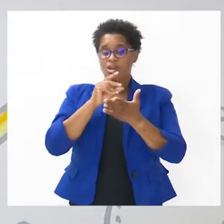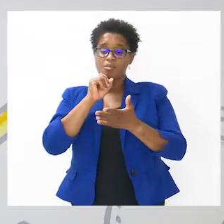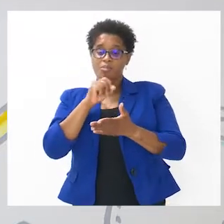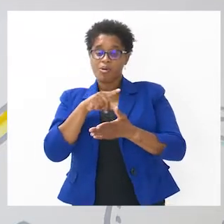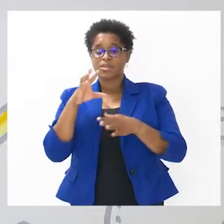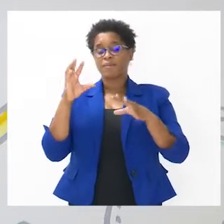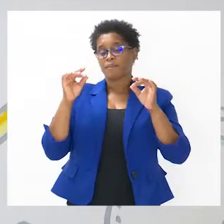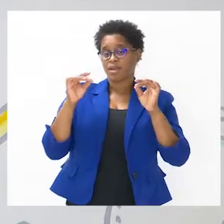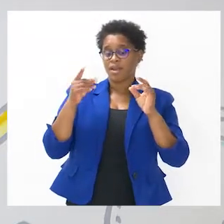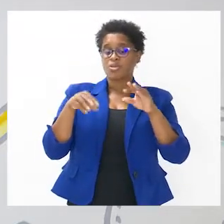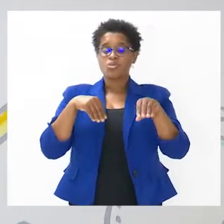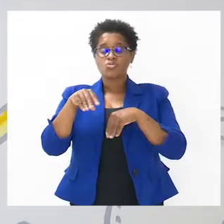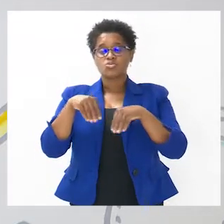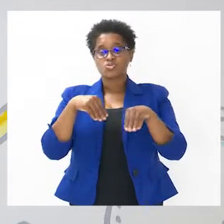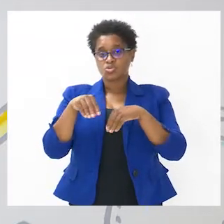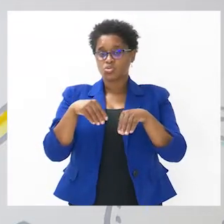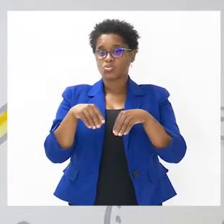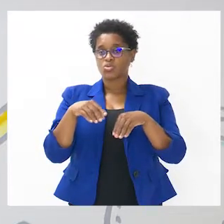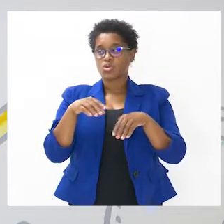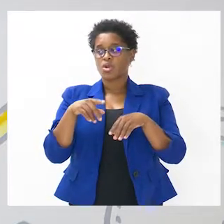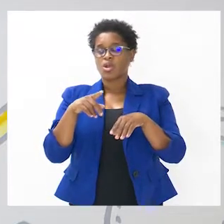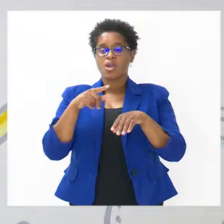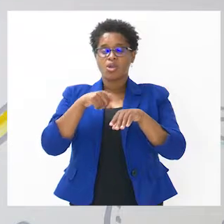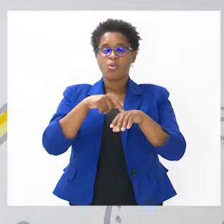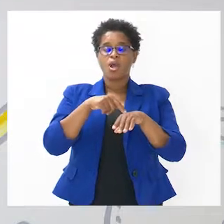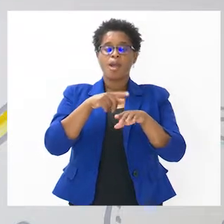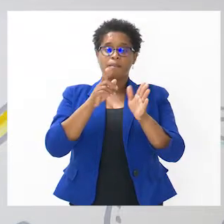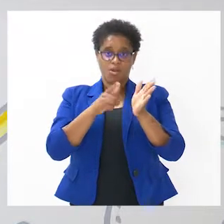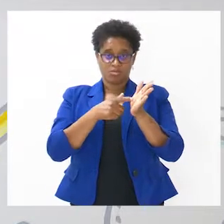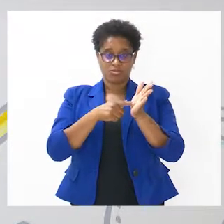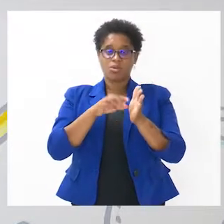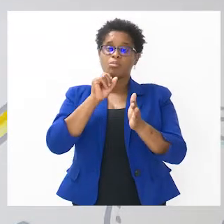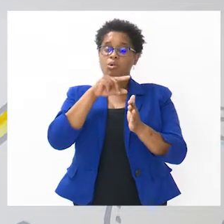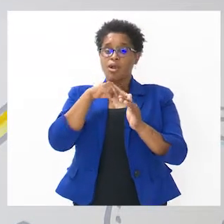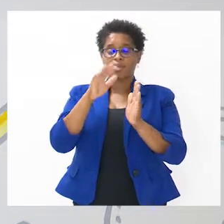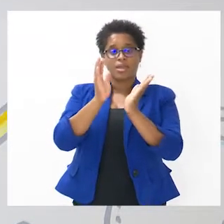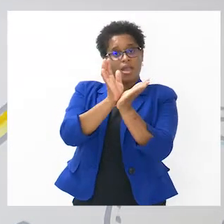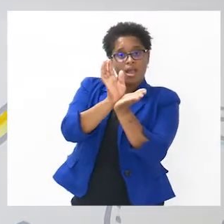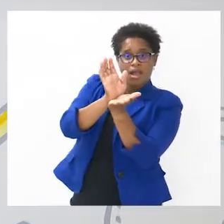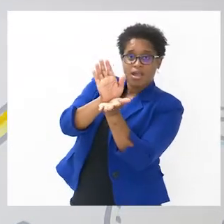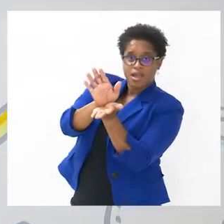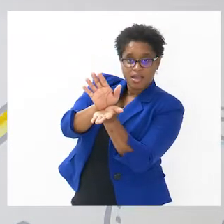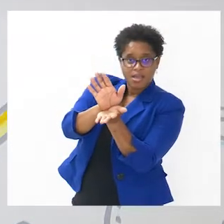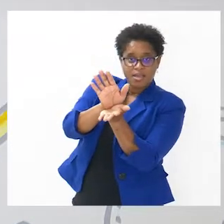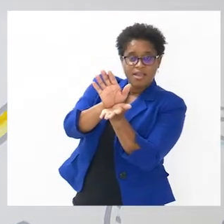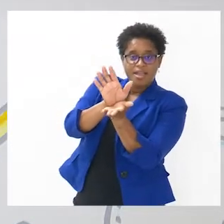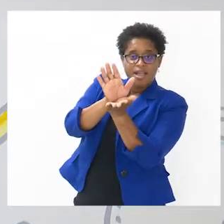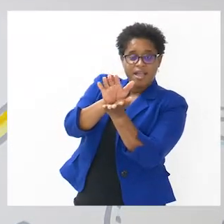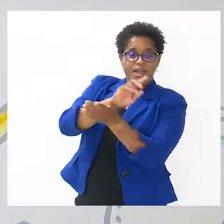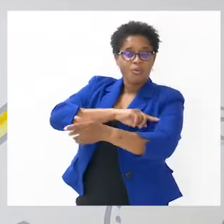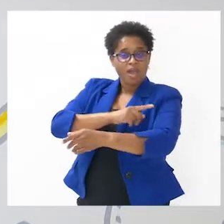brincar aquele jogo de, com a mão vocês podem abrir os ângulos, não é? E